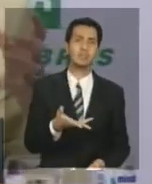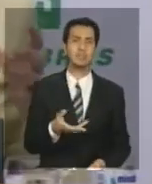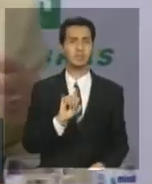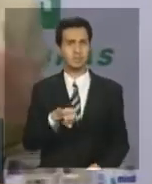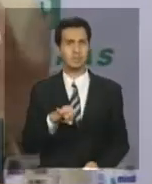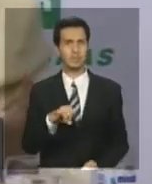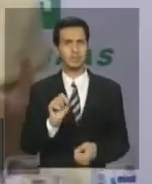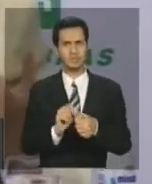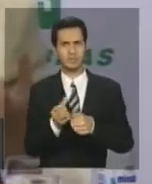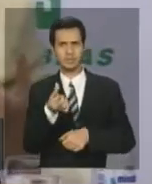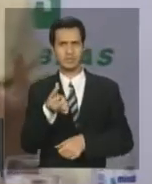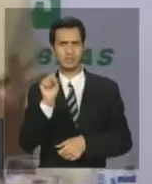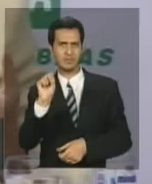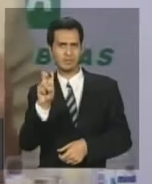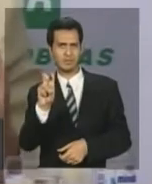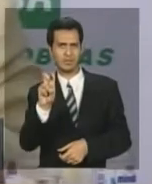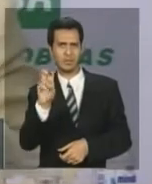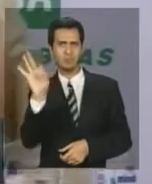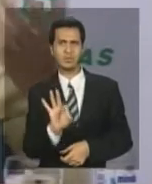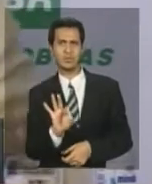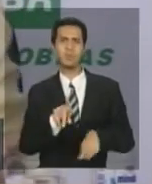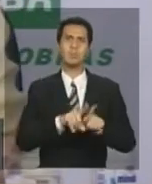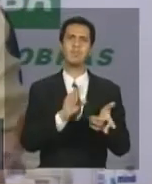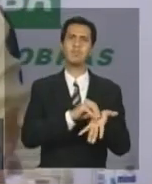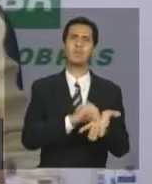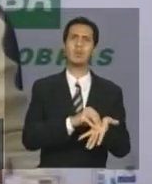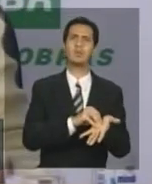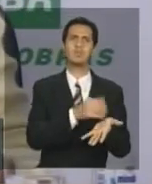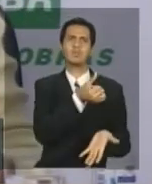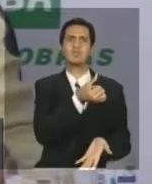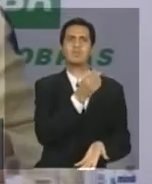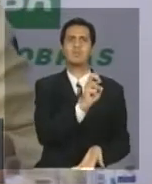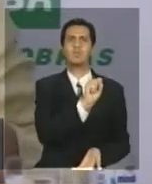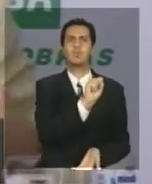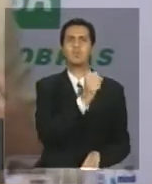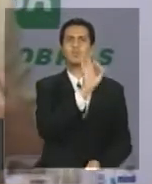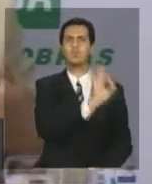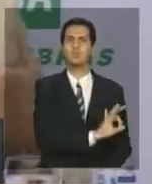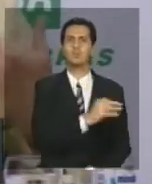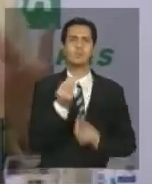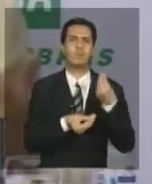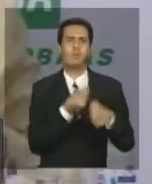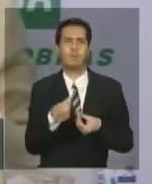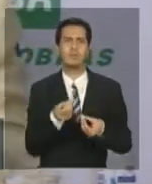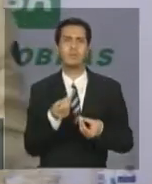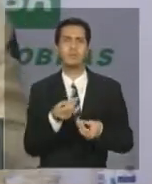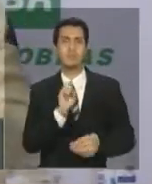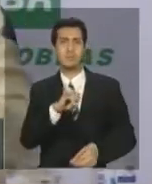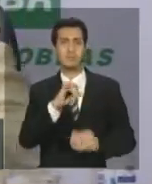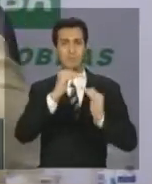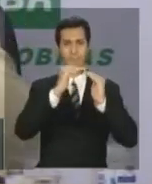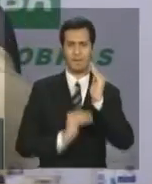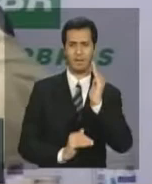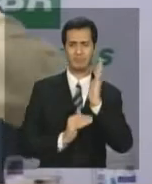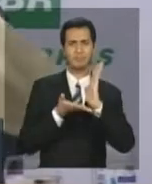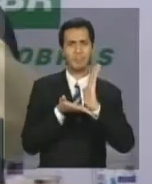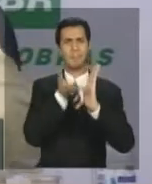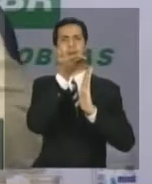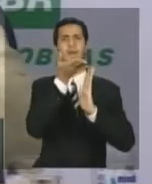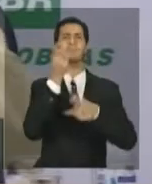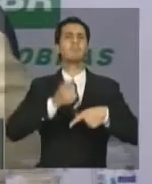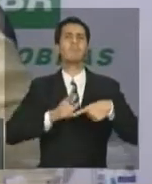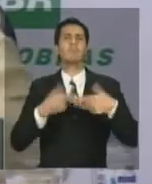65, você não podia ter feito 68? E se você não fez os 65, você fez 58, por quê? Então, é esse